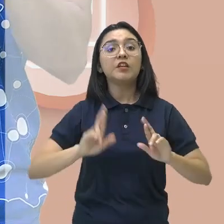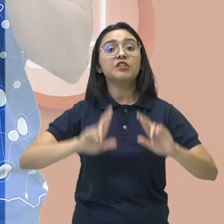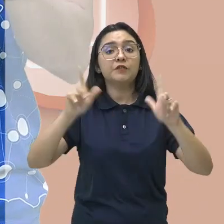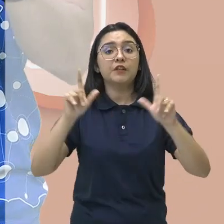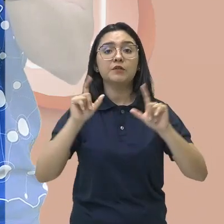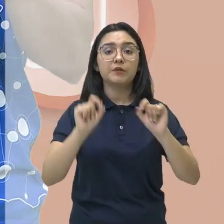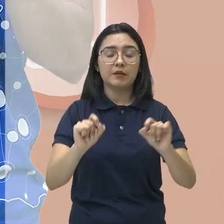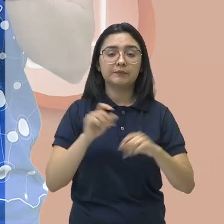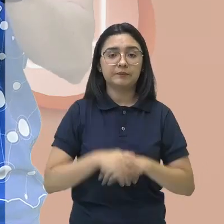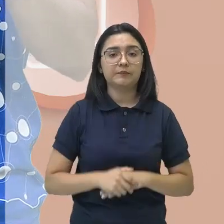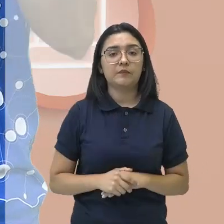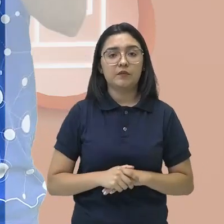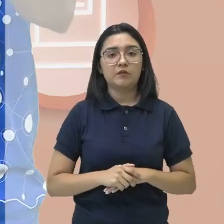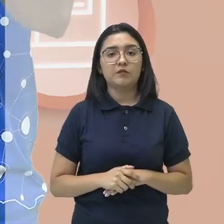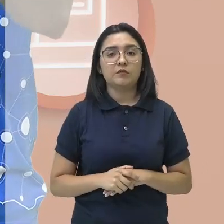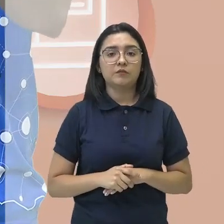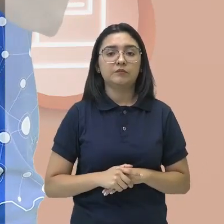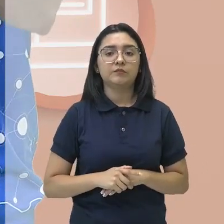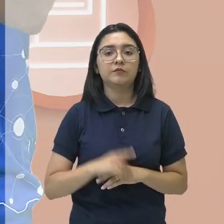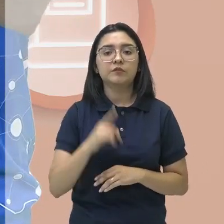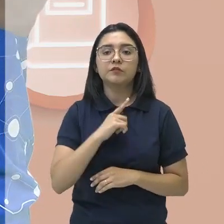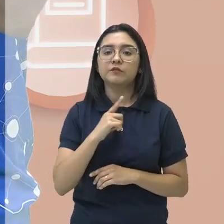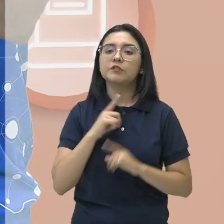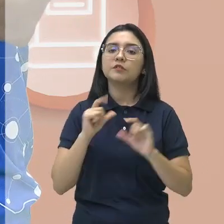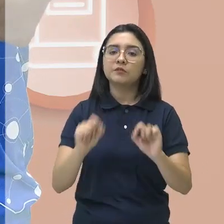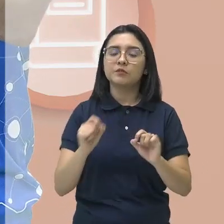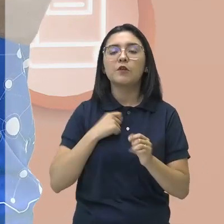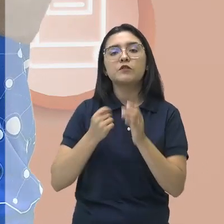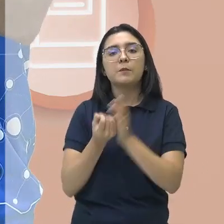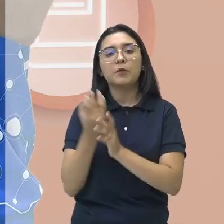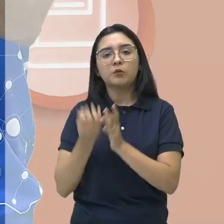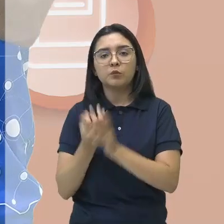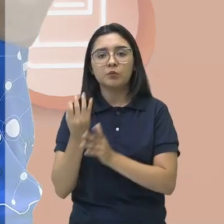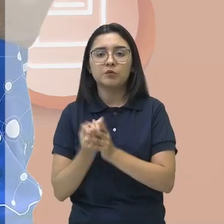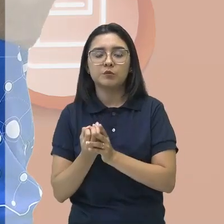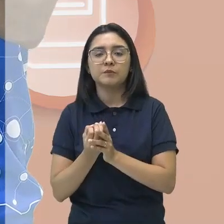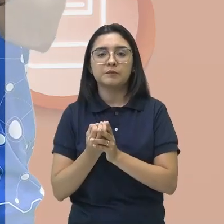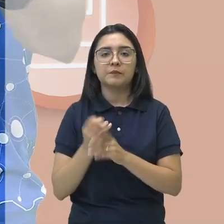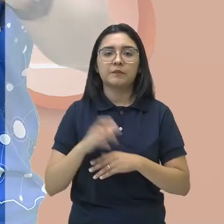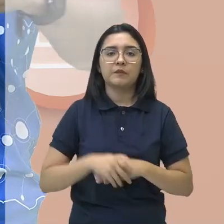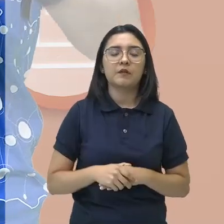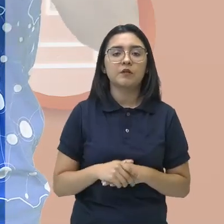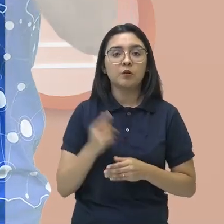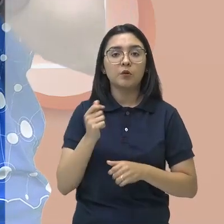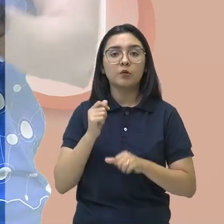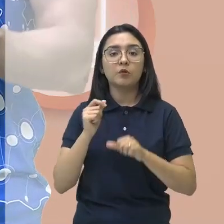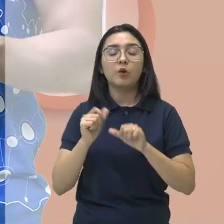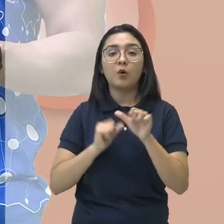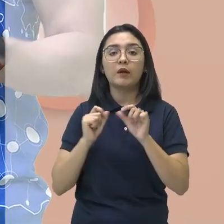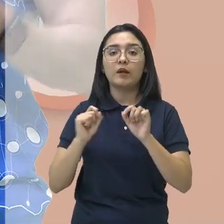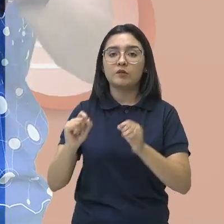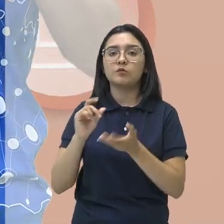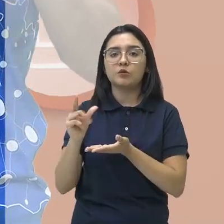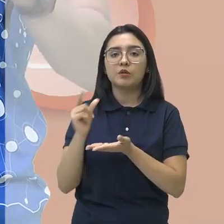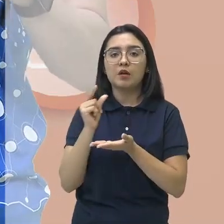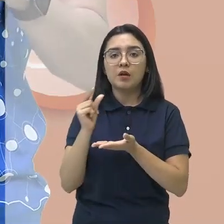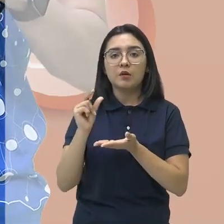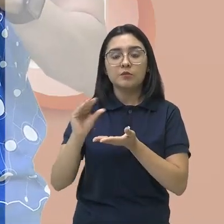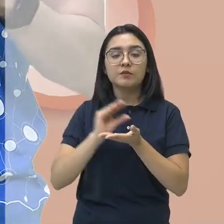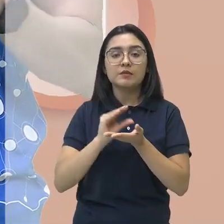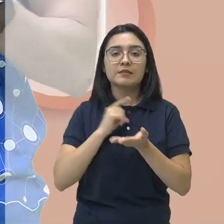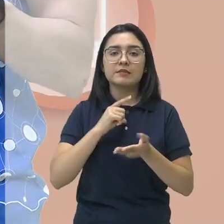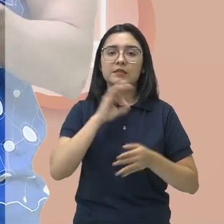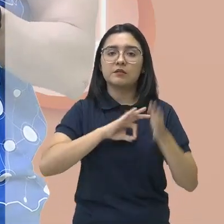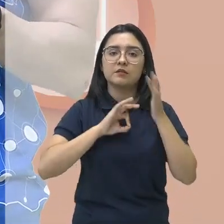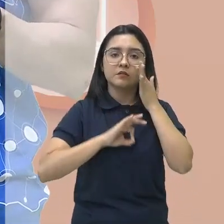diferença entre aquilo que você gera de riqueza e aquilo que você produz como salário, basicamente. Essa forma de trabalho, ela se